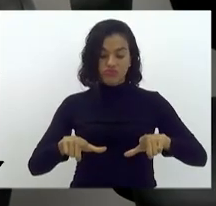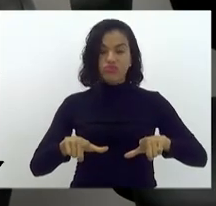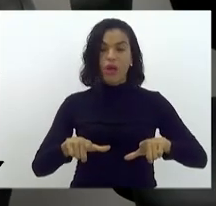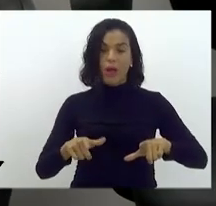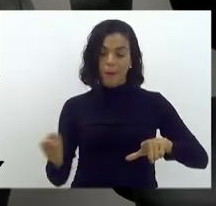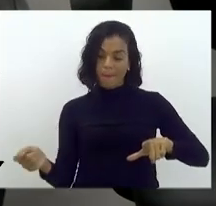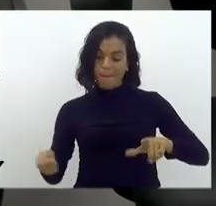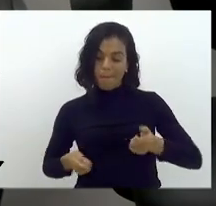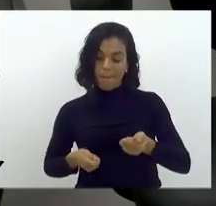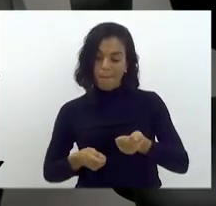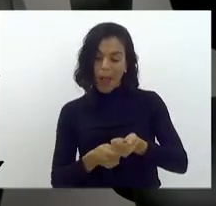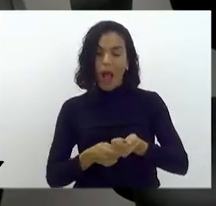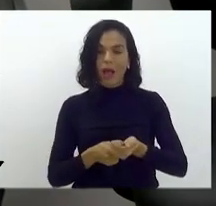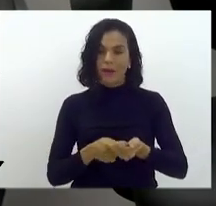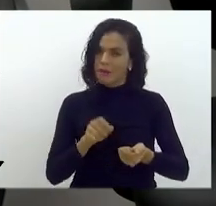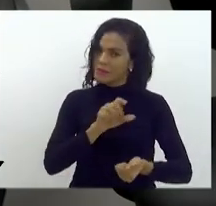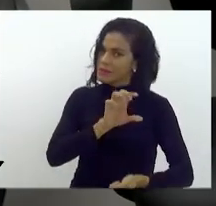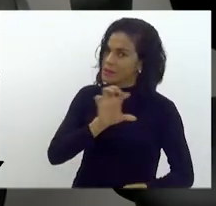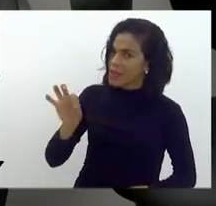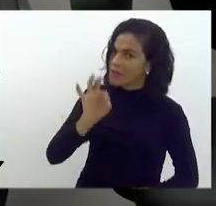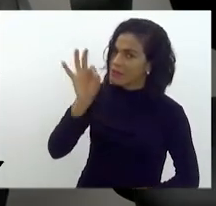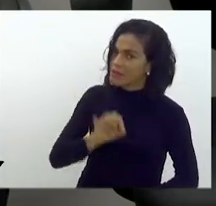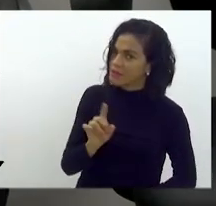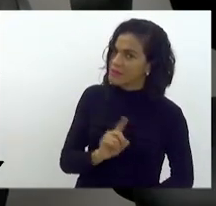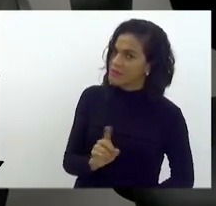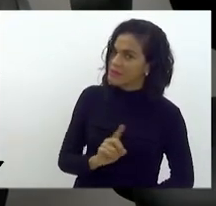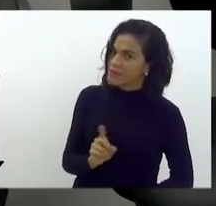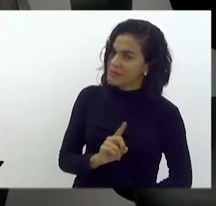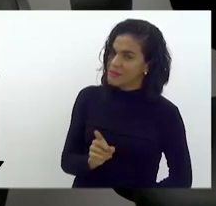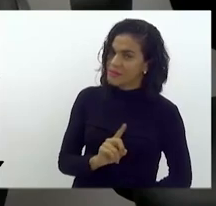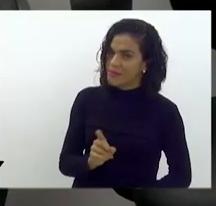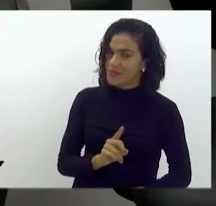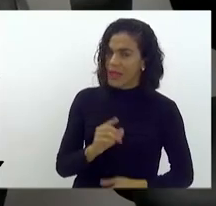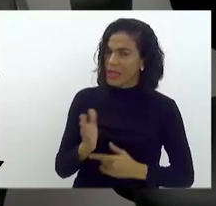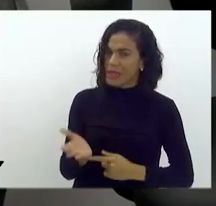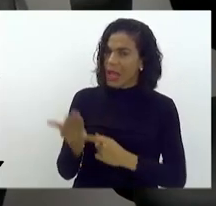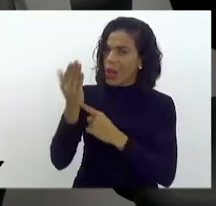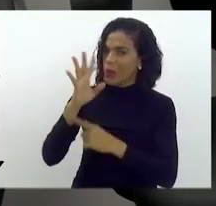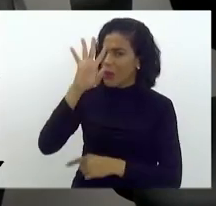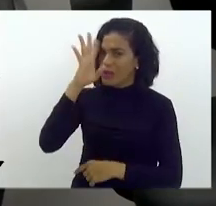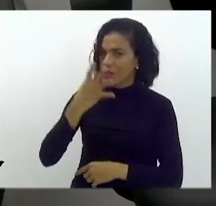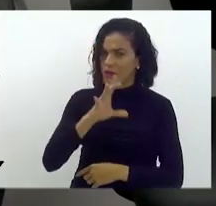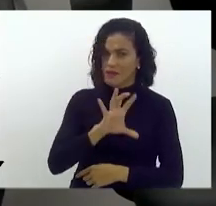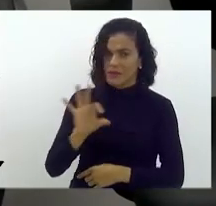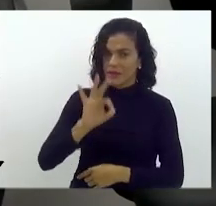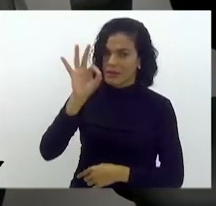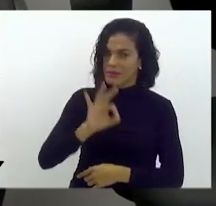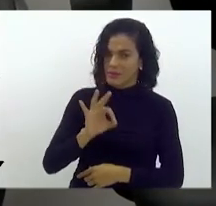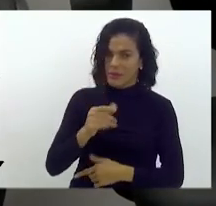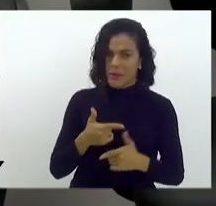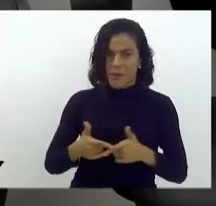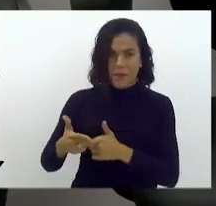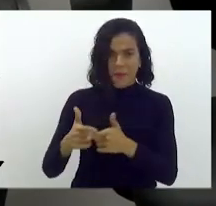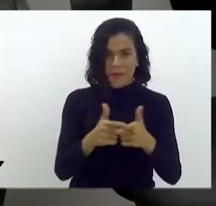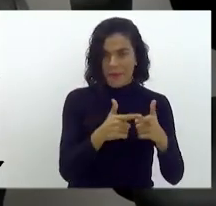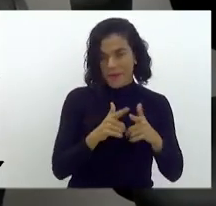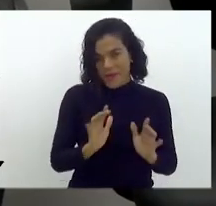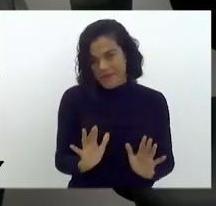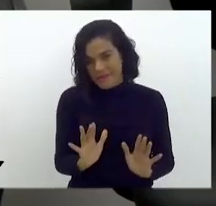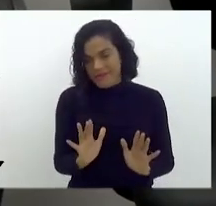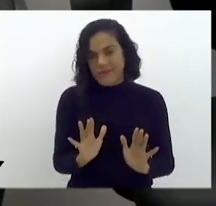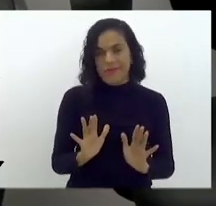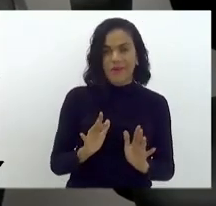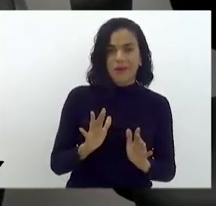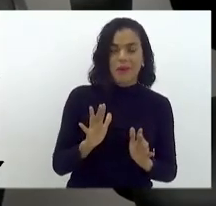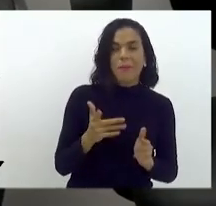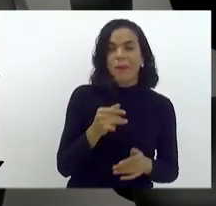mas não é 100% né exceto na tecnologia não resolve 100% das vamos dizer assim das